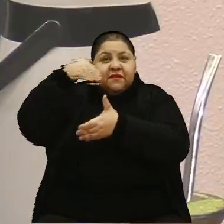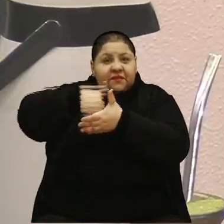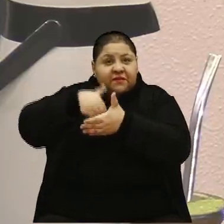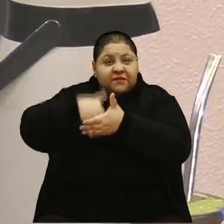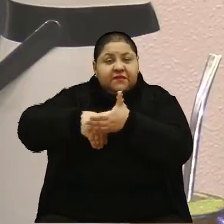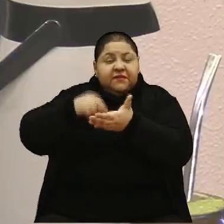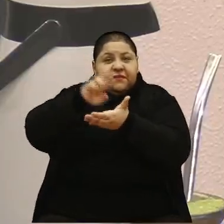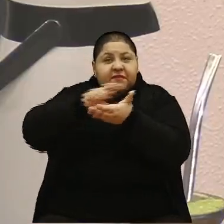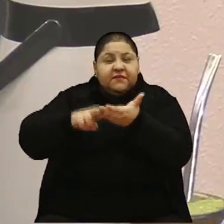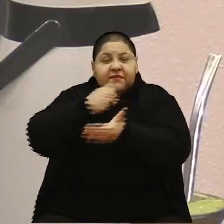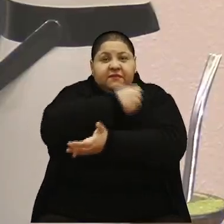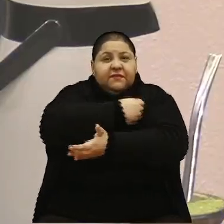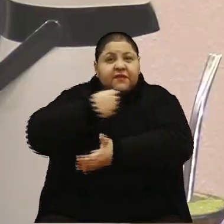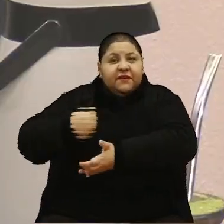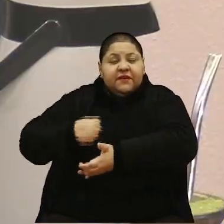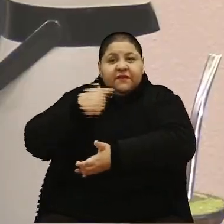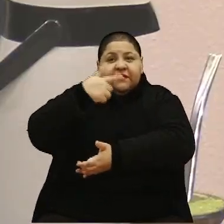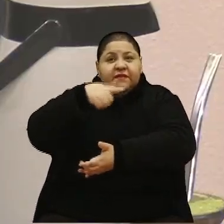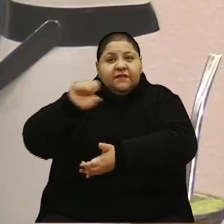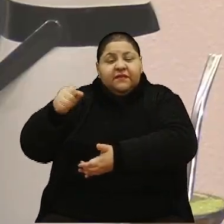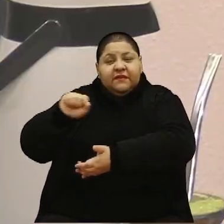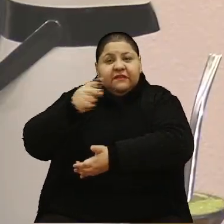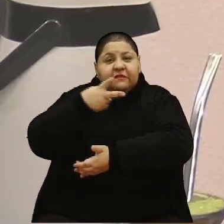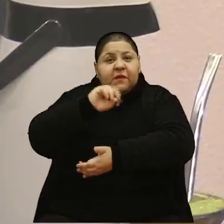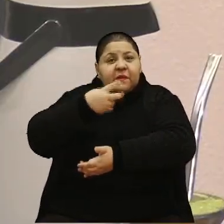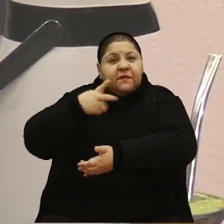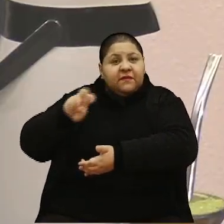discussão única e votação, requerimento número 78, 2025, de autoria